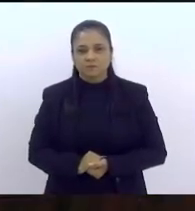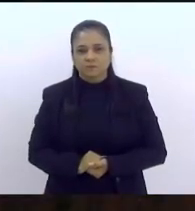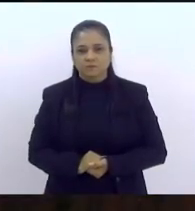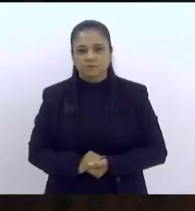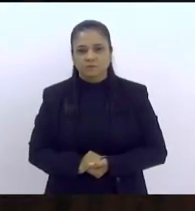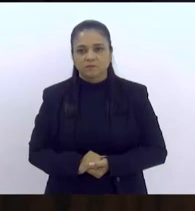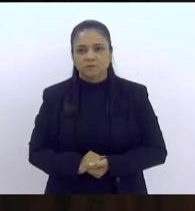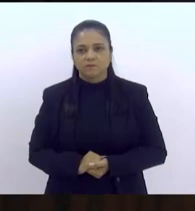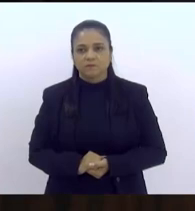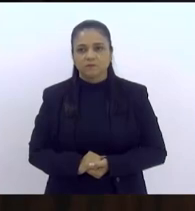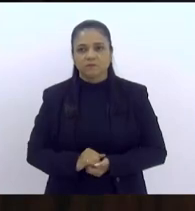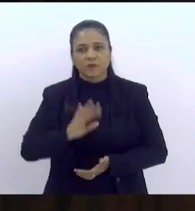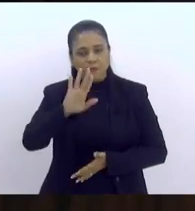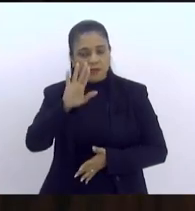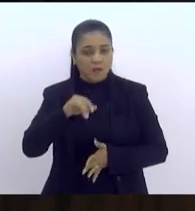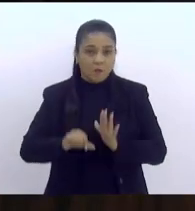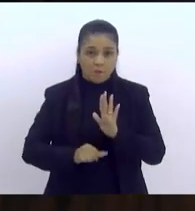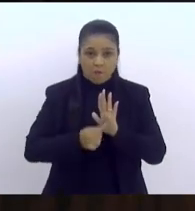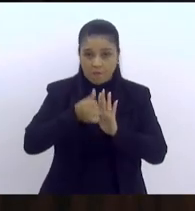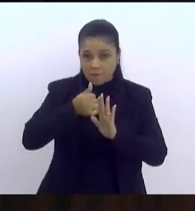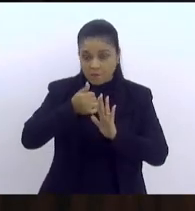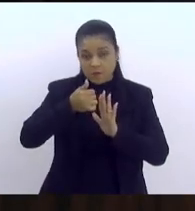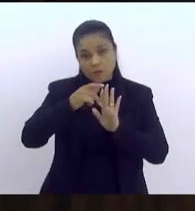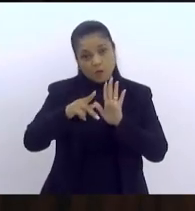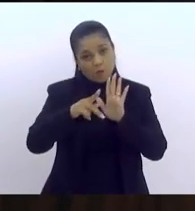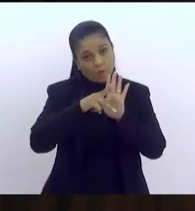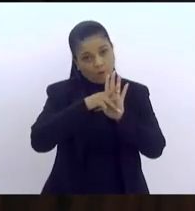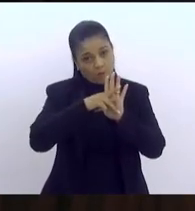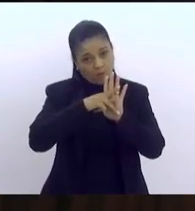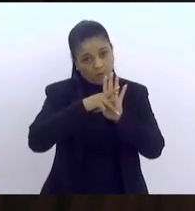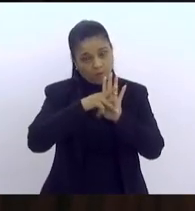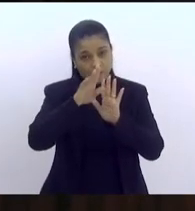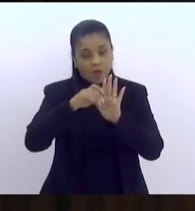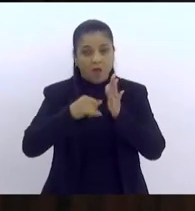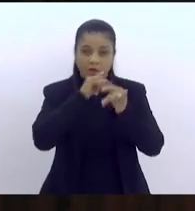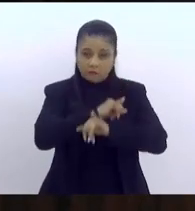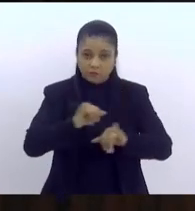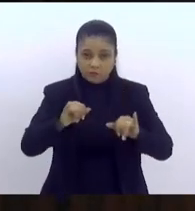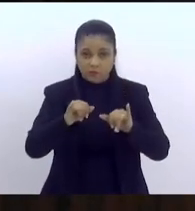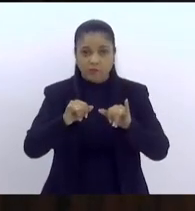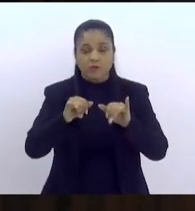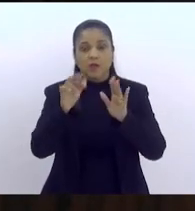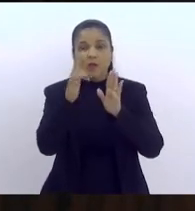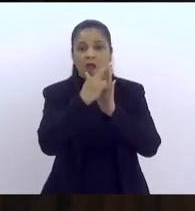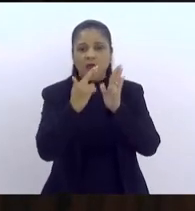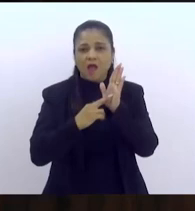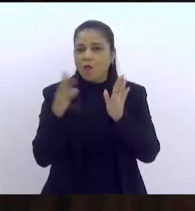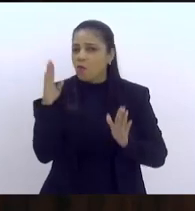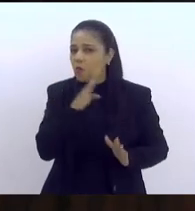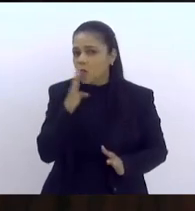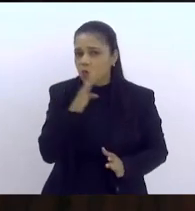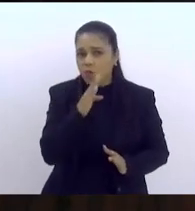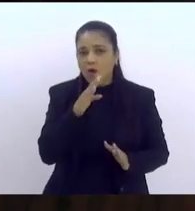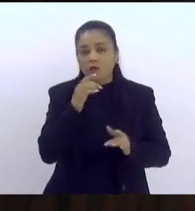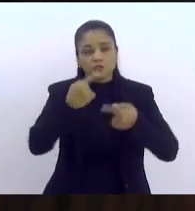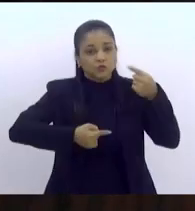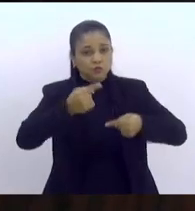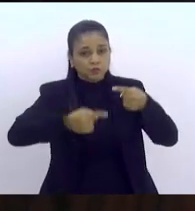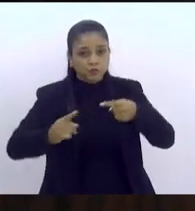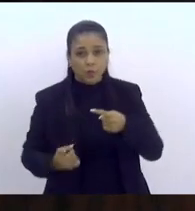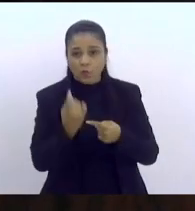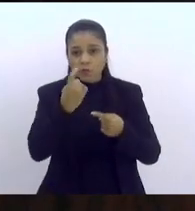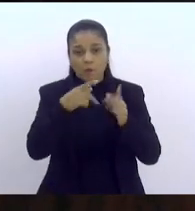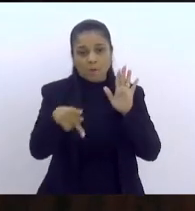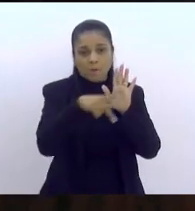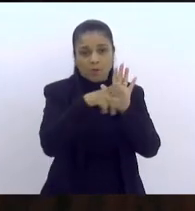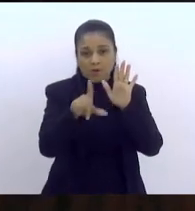Peraí, deixa eu cantar o primeiro projeto aqui, está aqui no abril ainda não, está só esperando só. Anuncio, em regime de urgência, em discussão única,